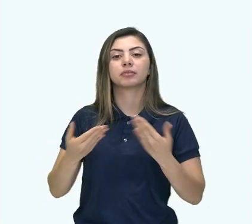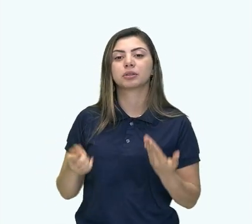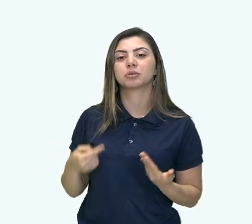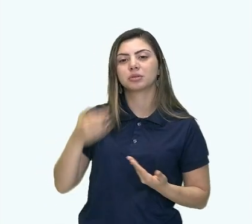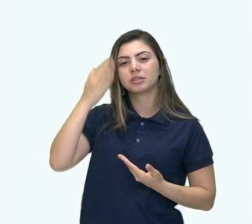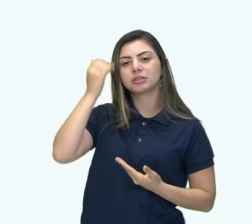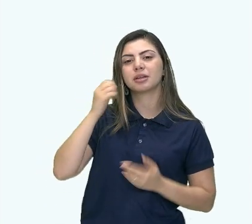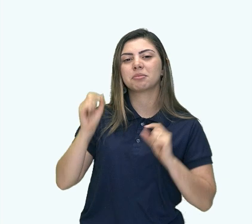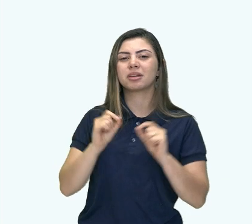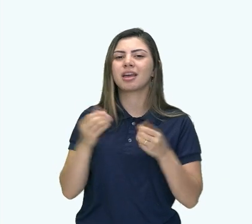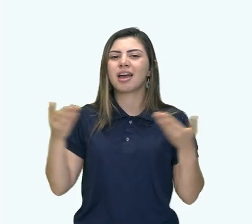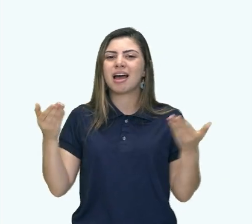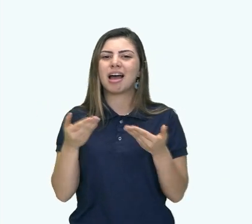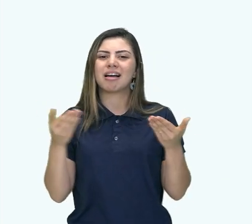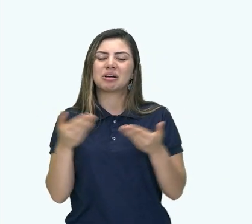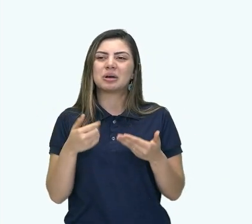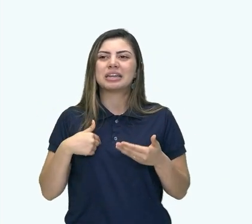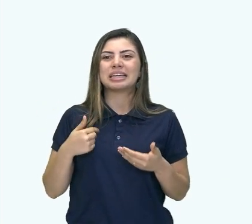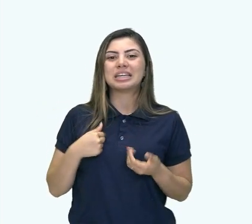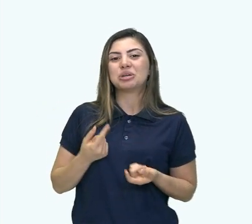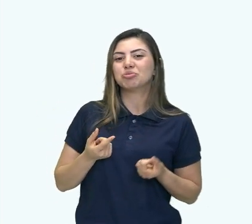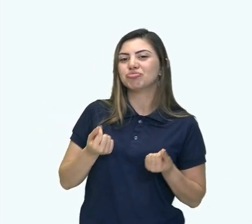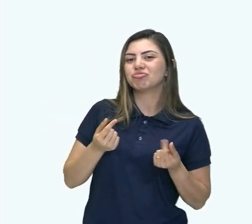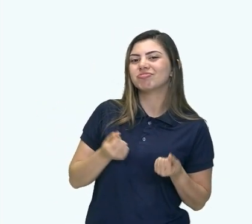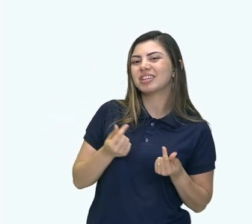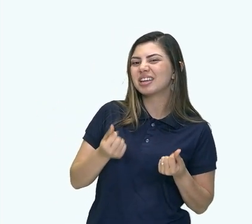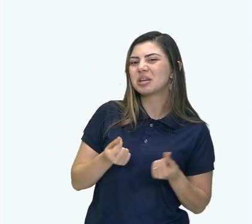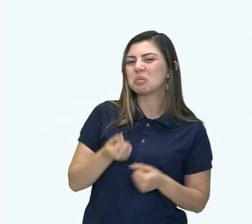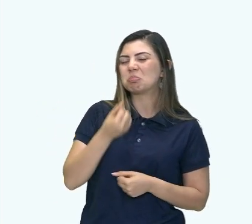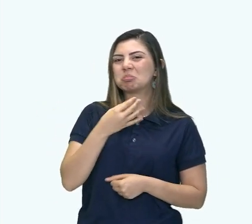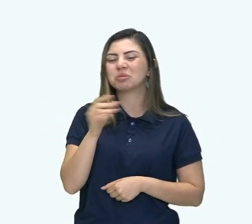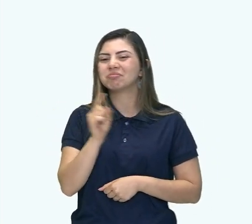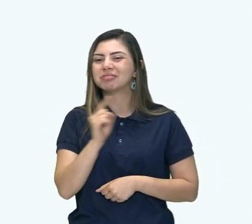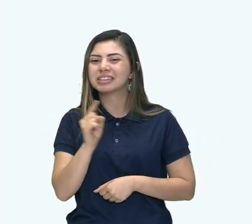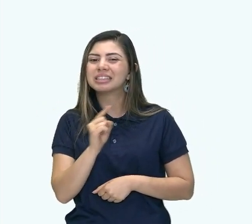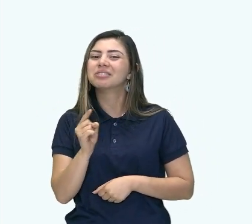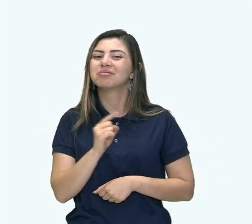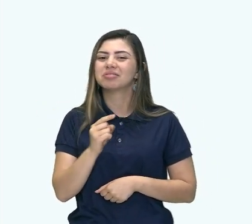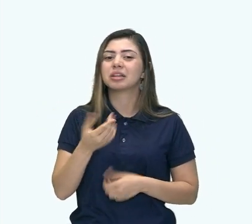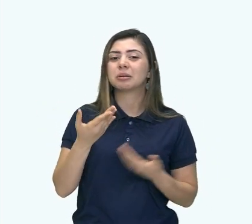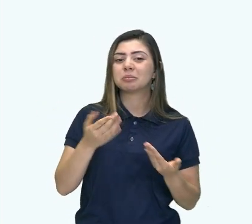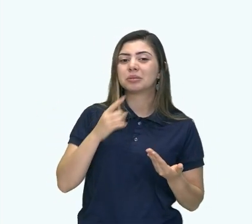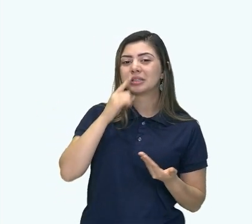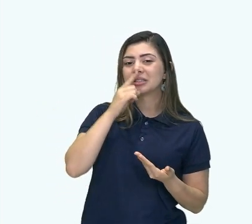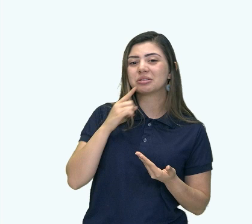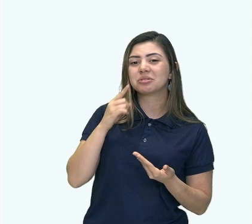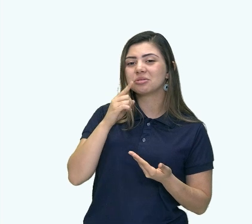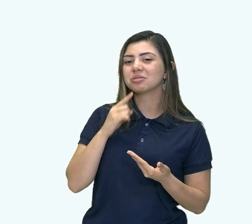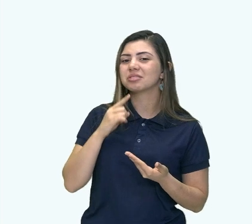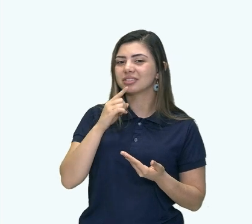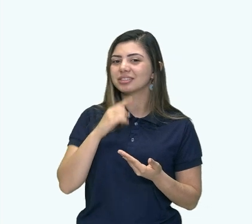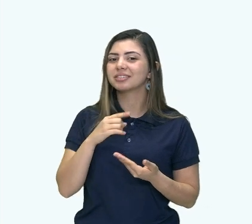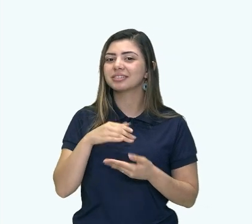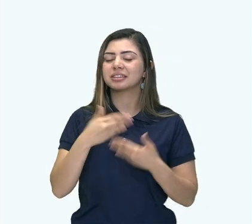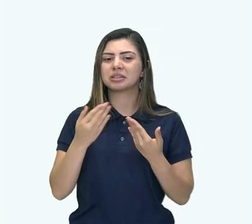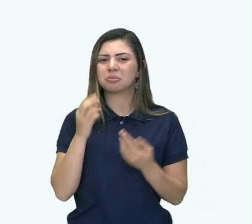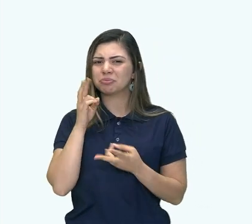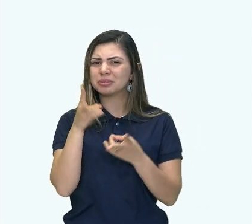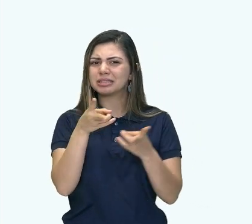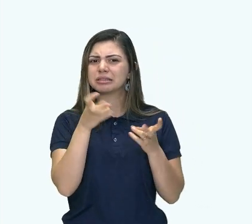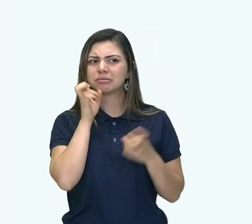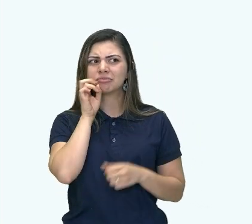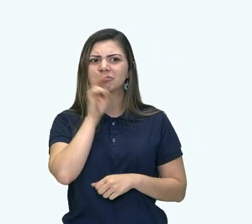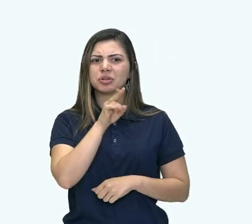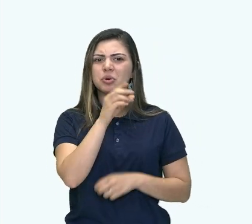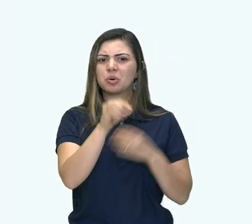também não tá boa pro meu lado, disse Zequinha. A barra tá pesada, os homens não estão brincando. Viu o que fizeram com o Bom Crioulo?